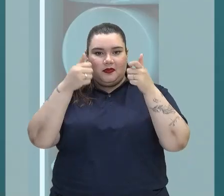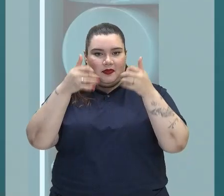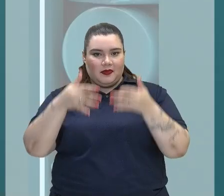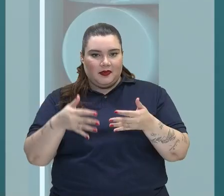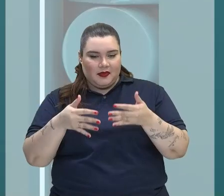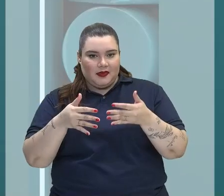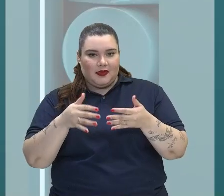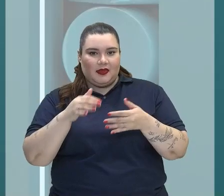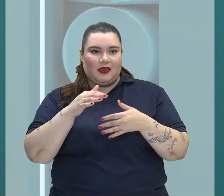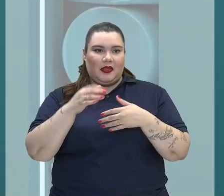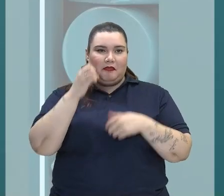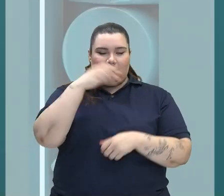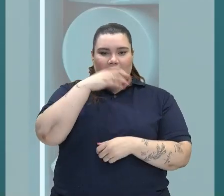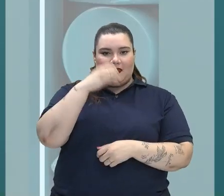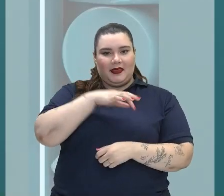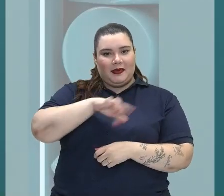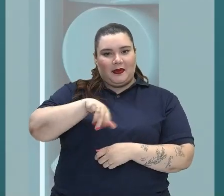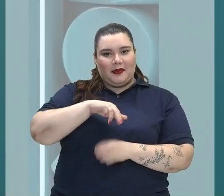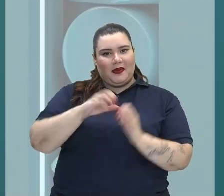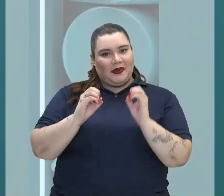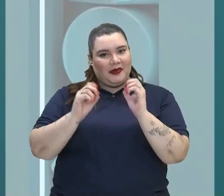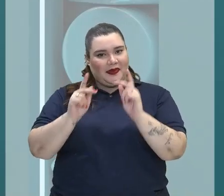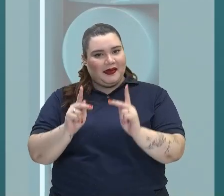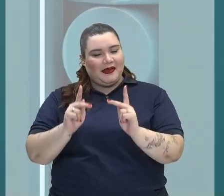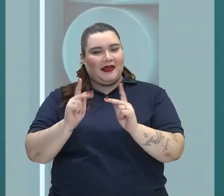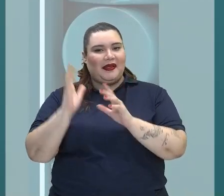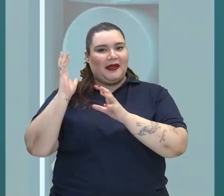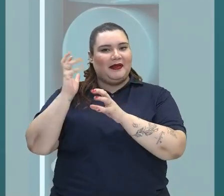de qualquer forma. Então,